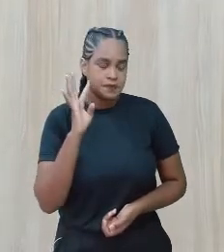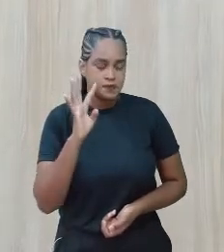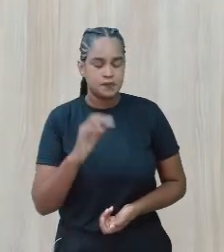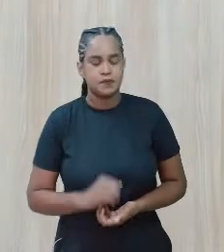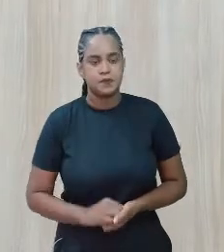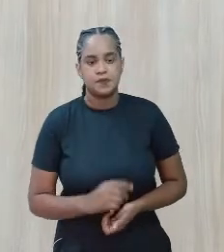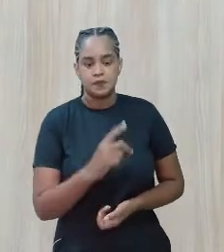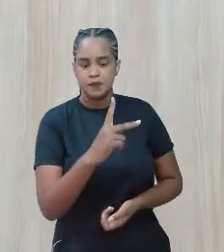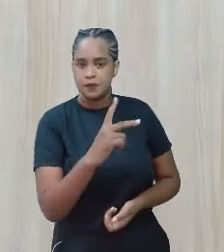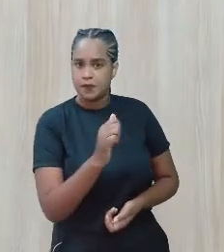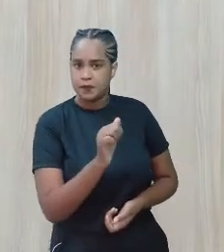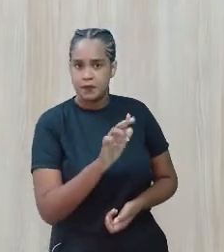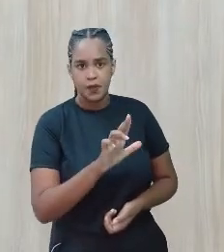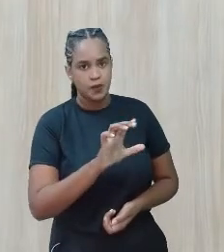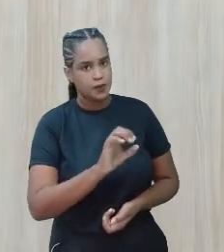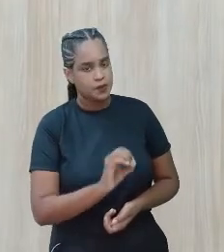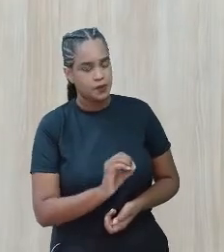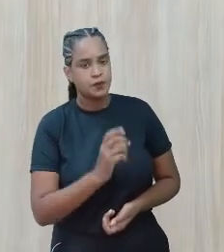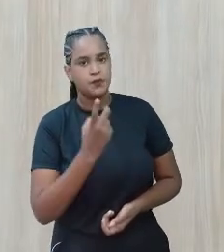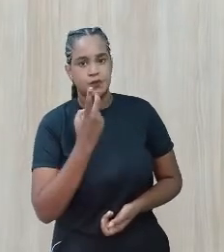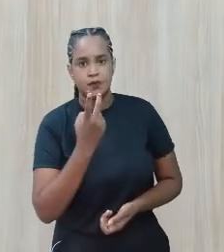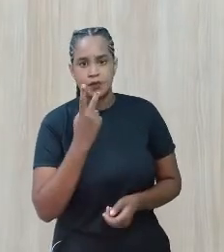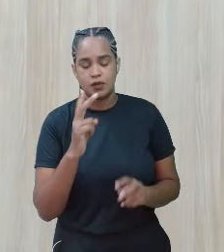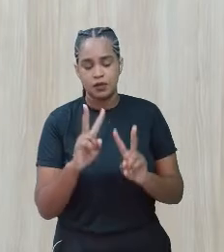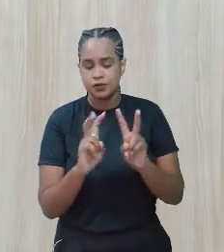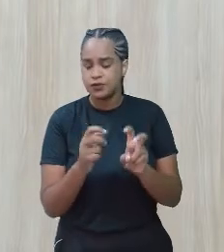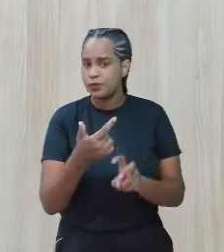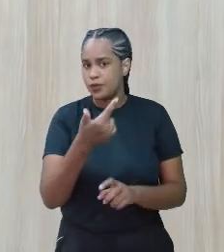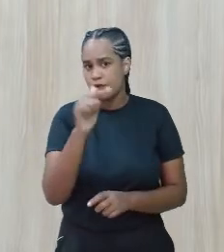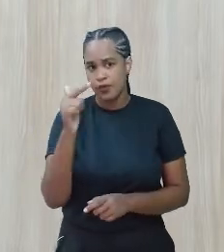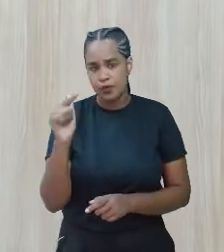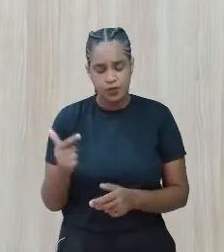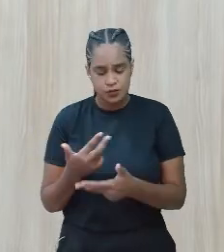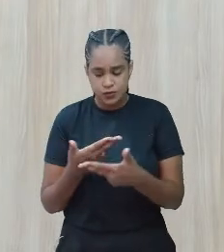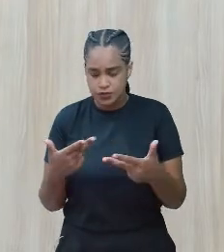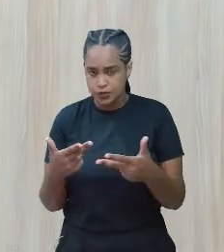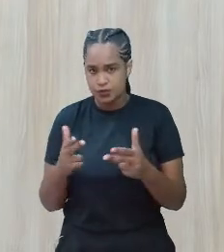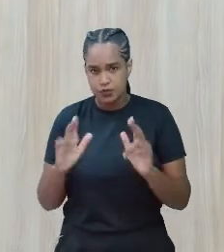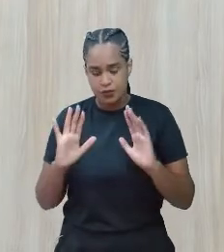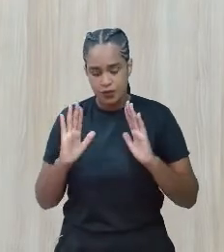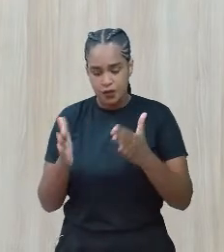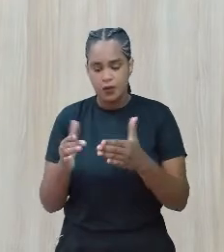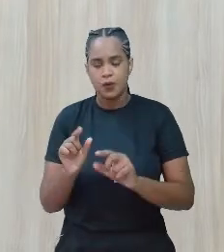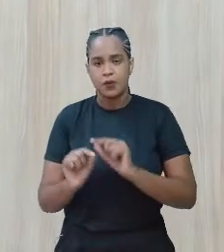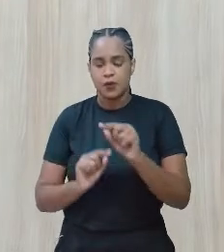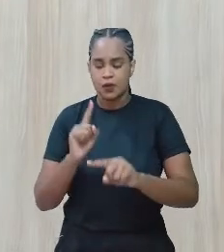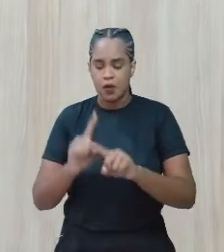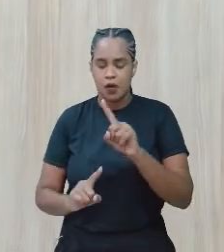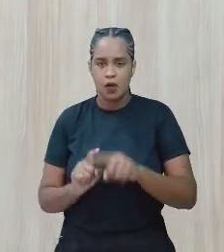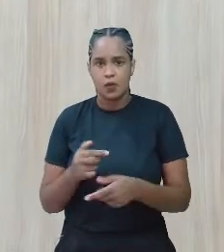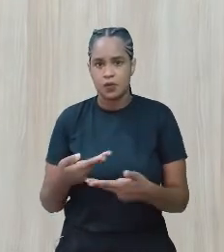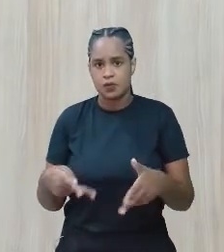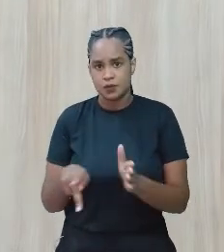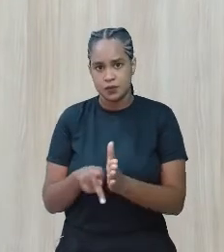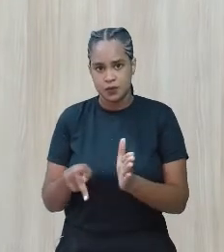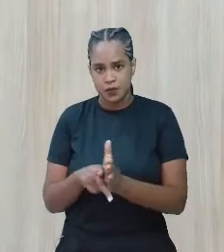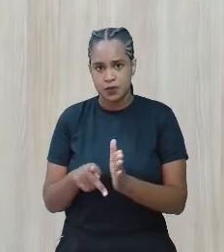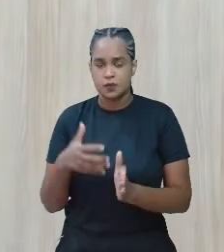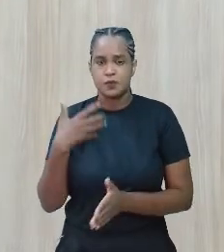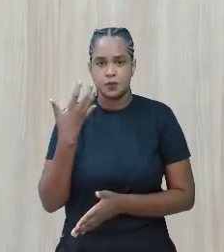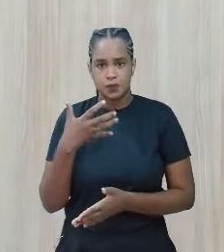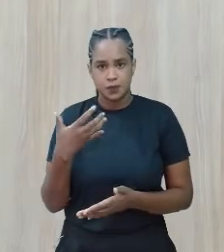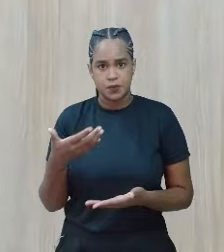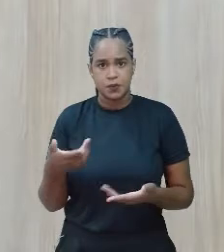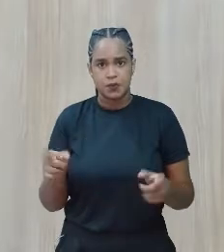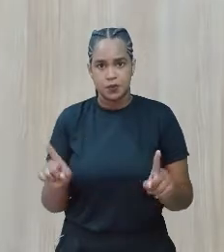Falar para a gente mais um pouco depois sobre outras coisas relacionadas aos instrumentos musicais, ok?